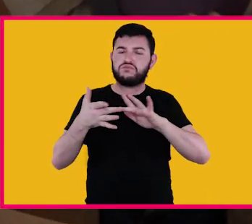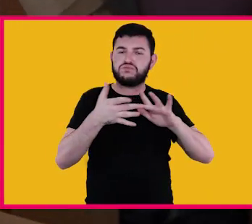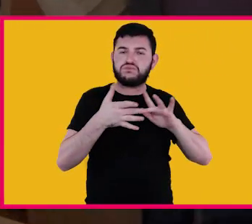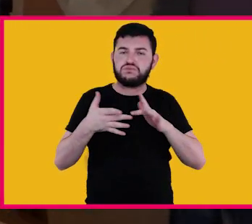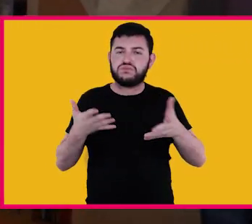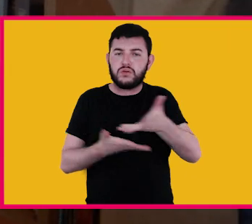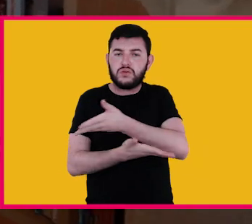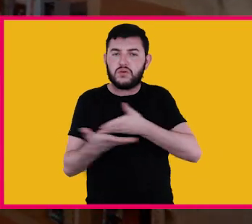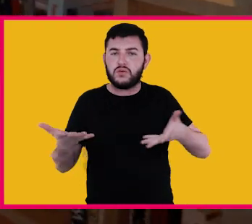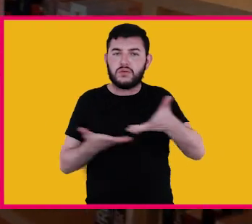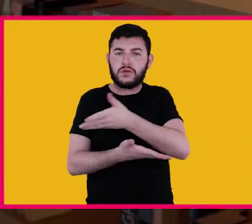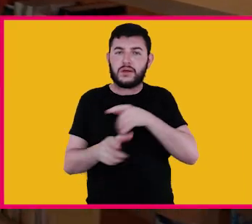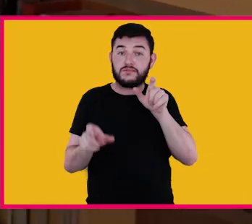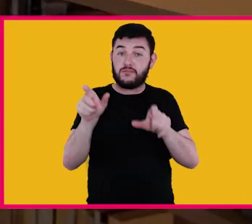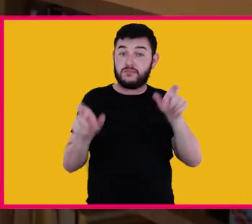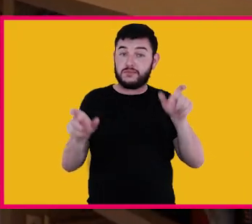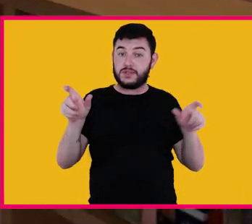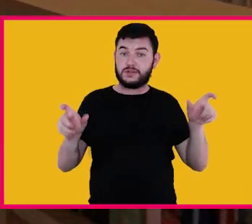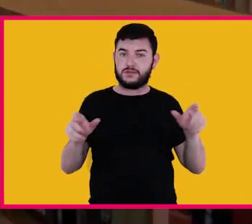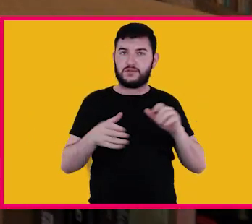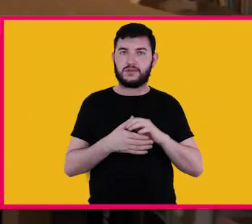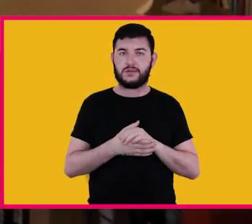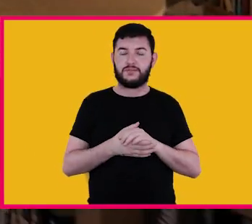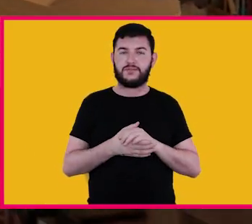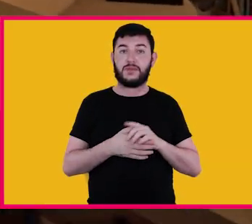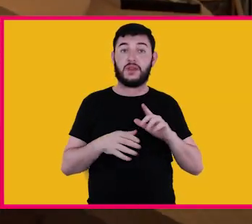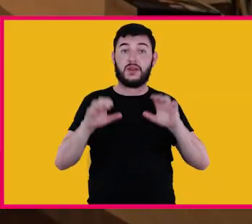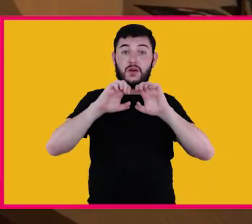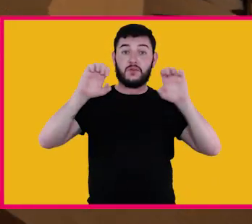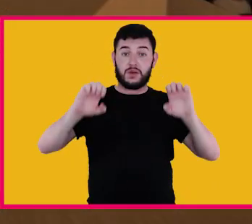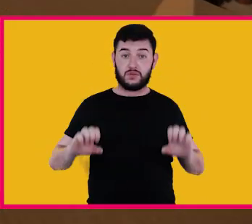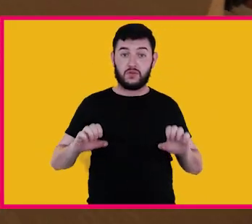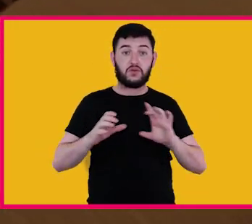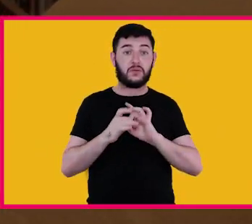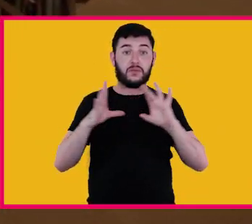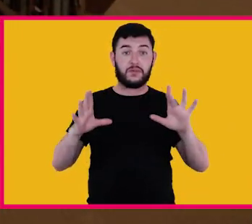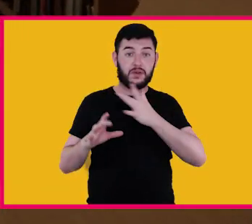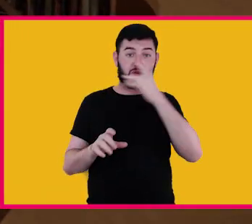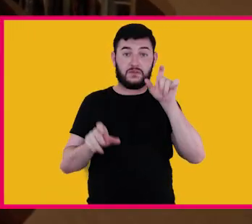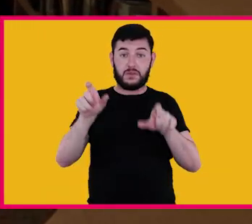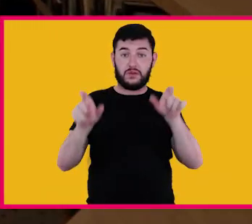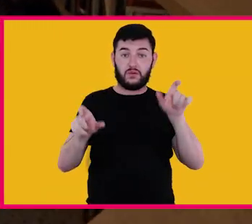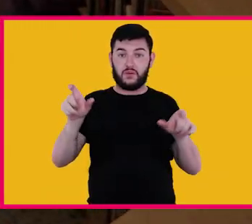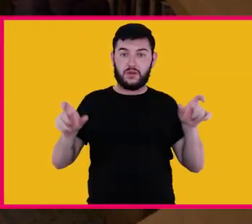Na marcenaria são previstos diferentes nichos que visam a permanência e convívio nesse espaço.